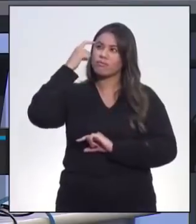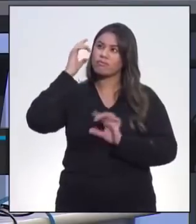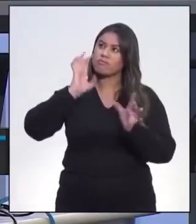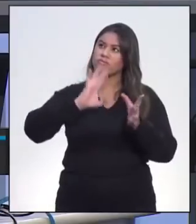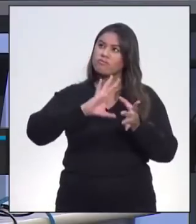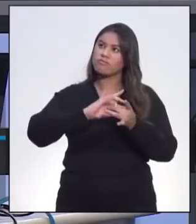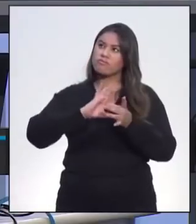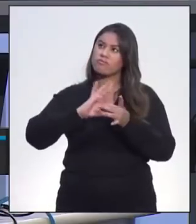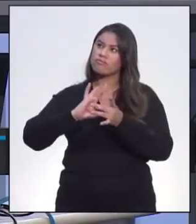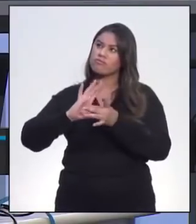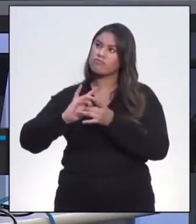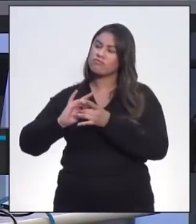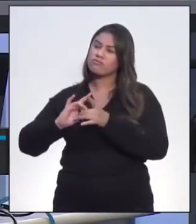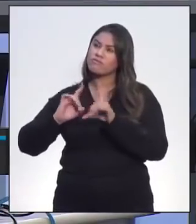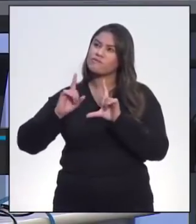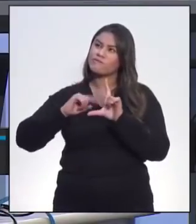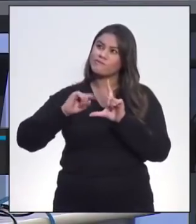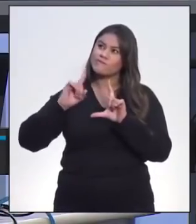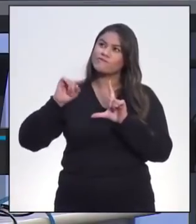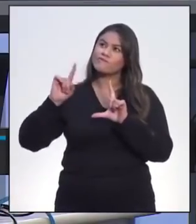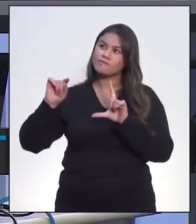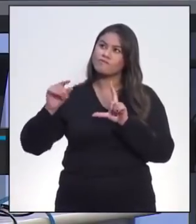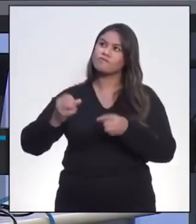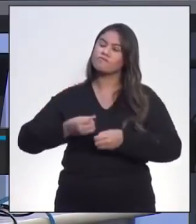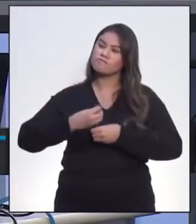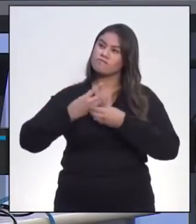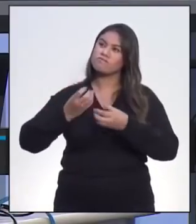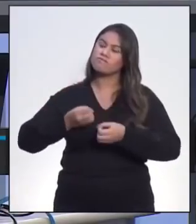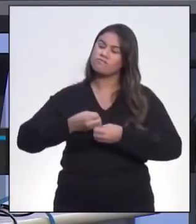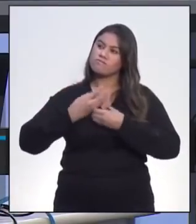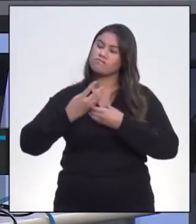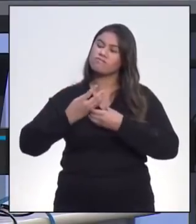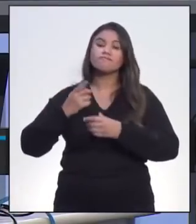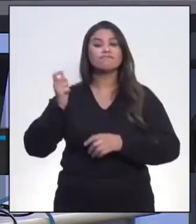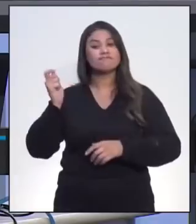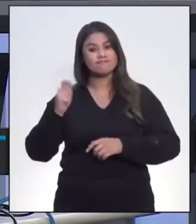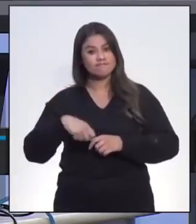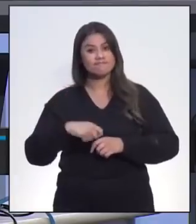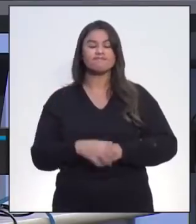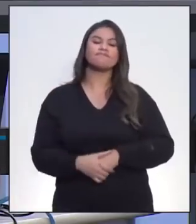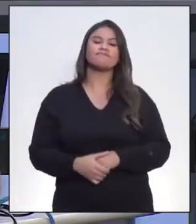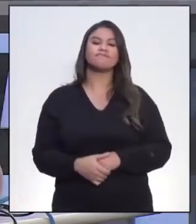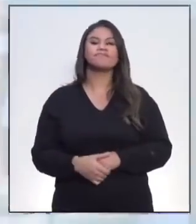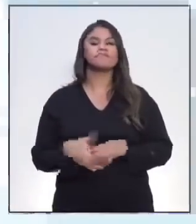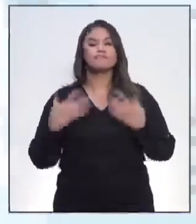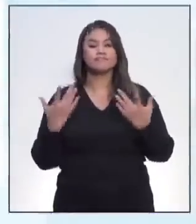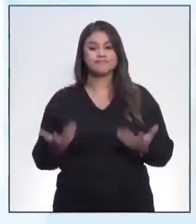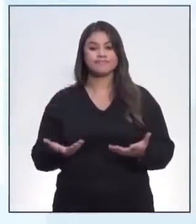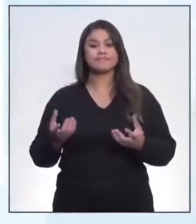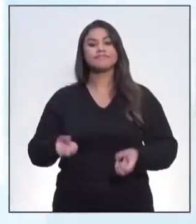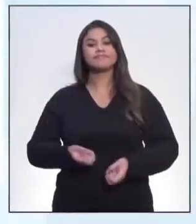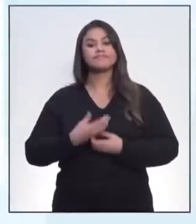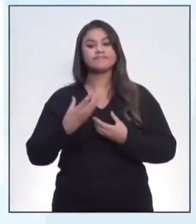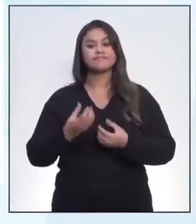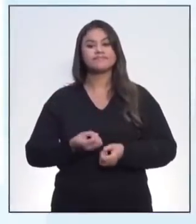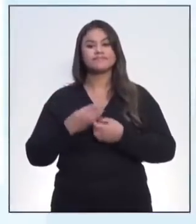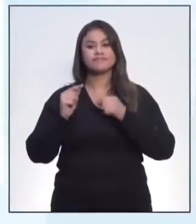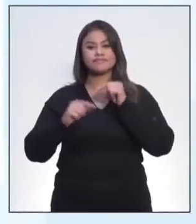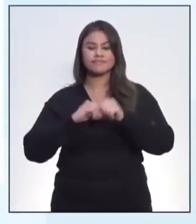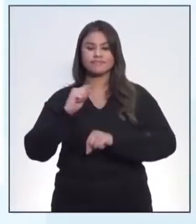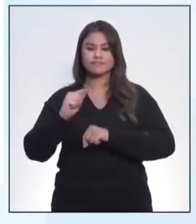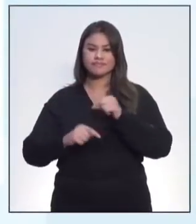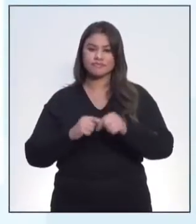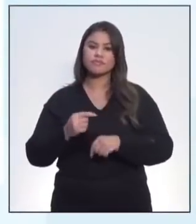contexto do gráfico ou do infográfico que a gente vai trabalhar. Os dados, as informações. Então, o consumo